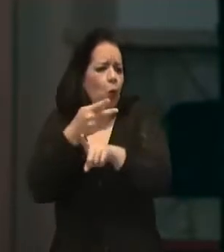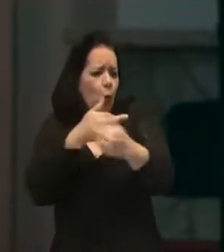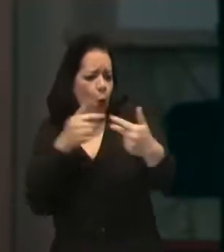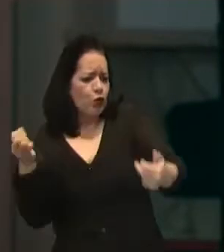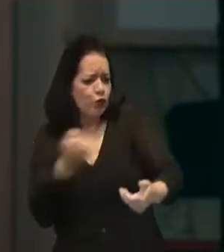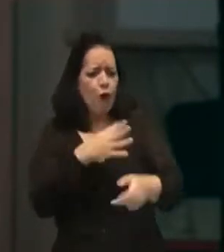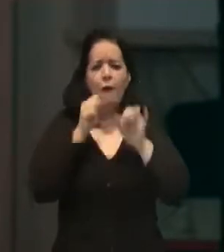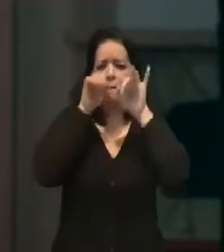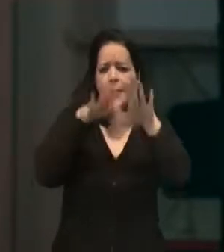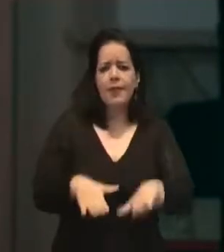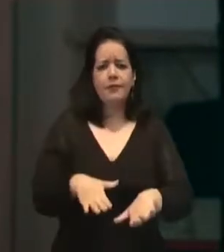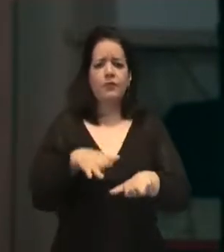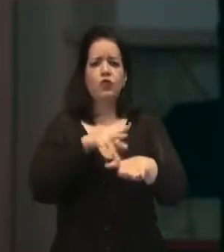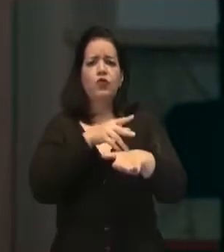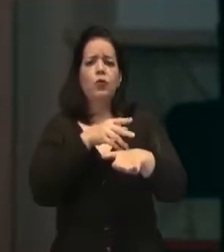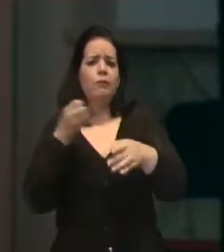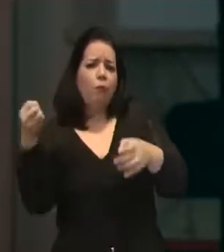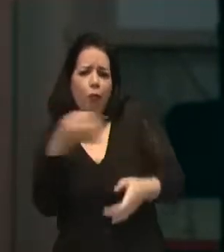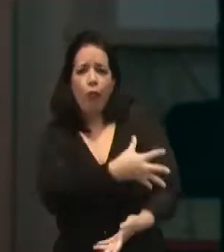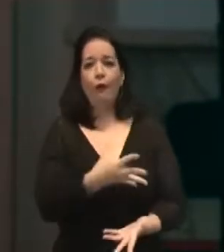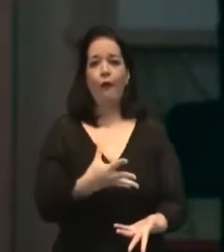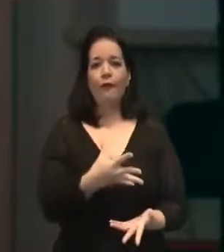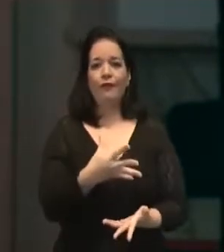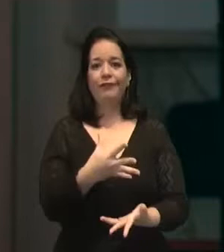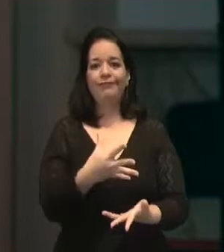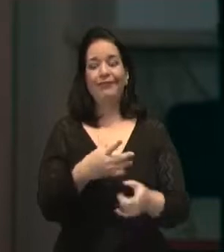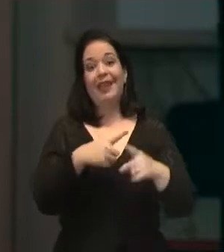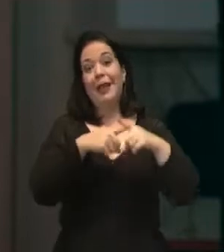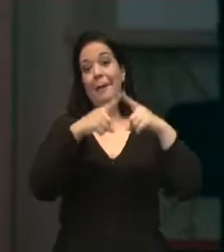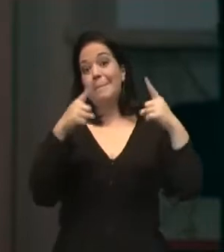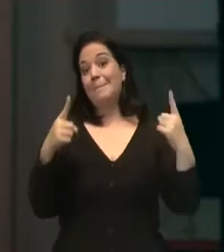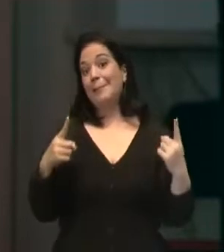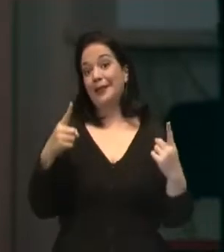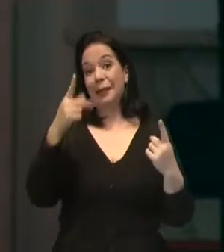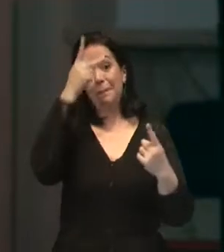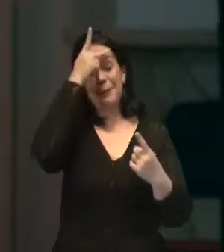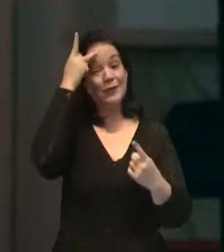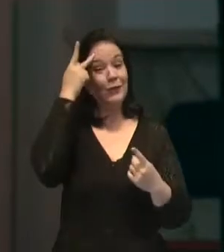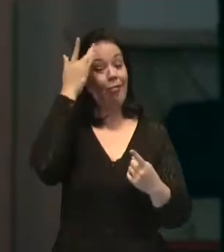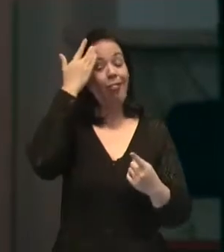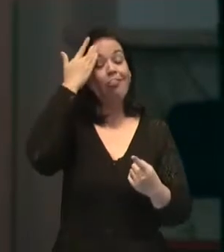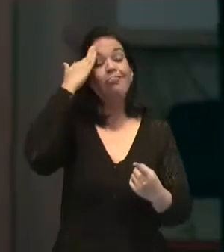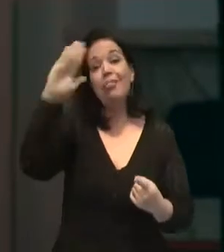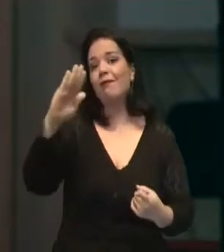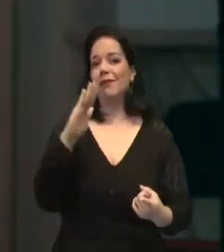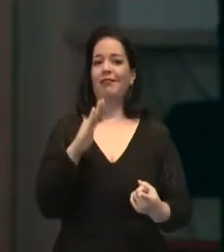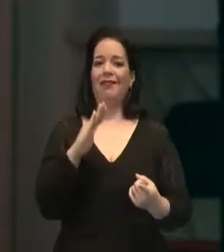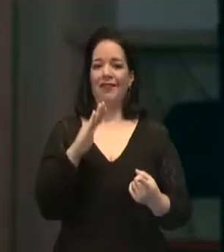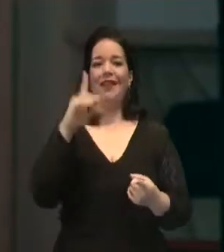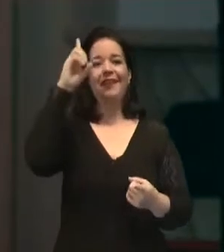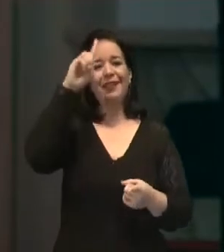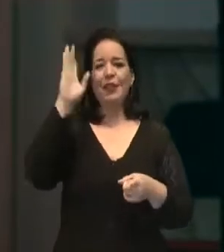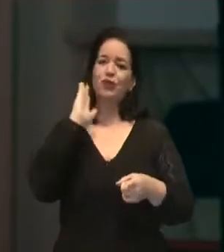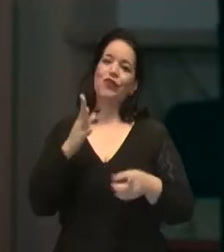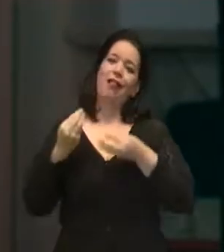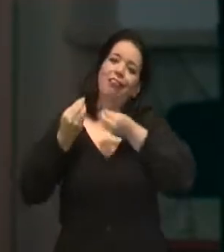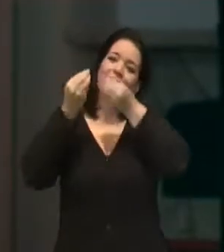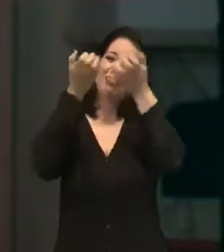bênçãos. Pessoas precisam se dar conta de que Deus já nos deu tudo em